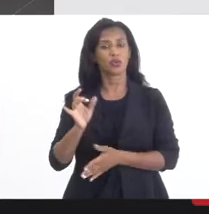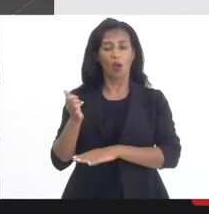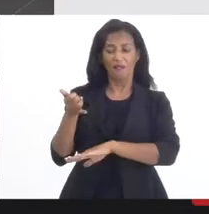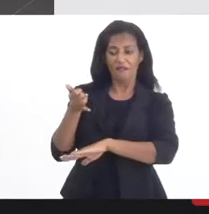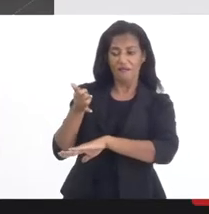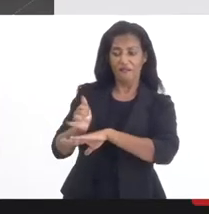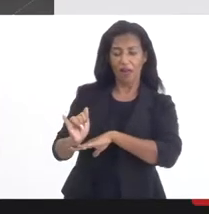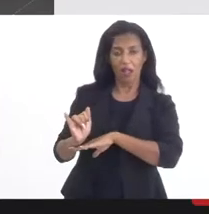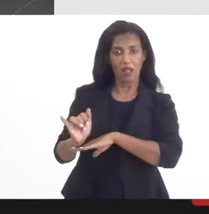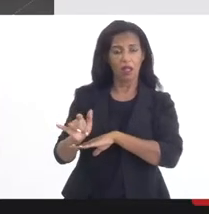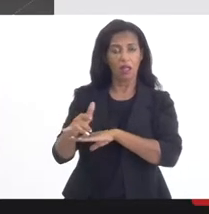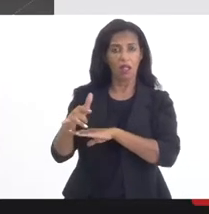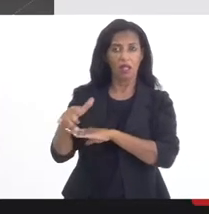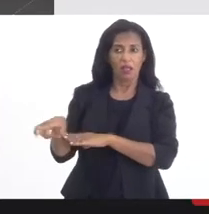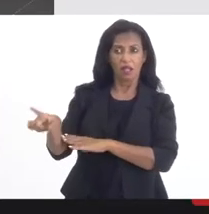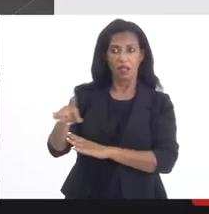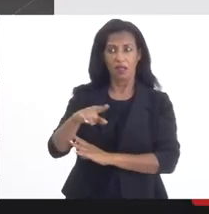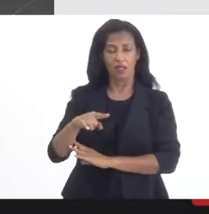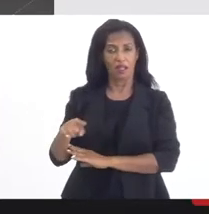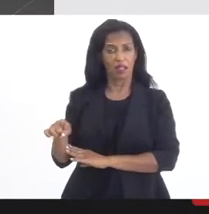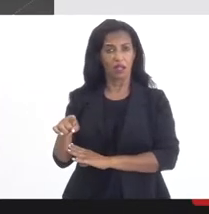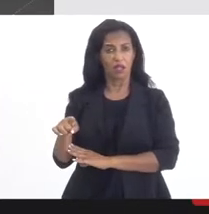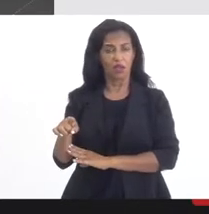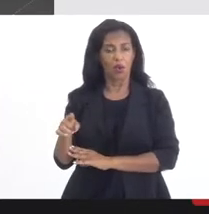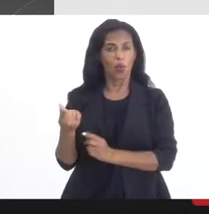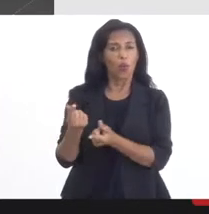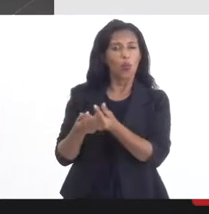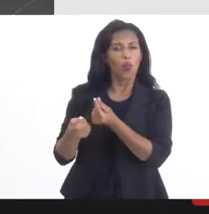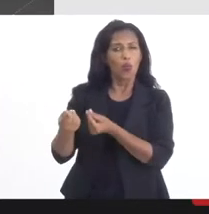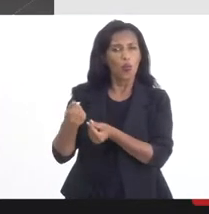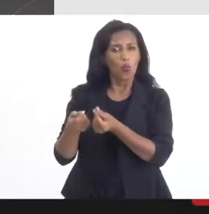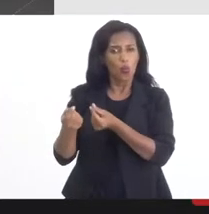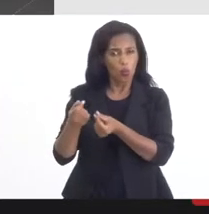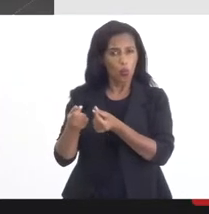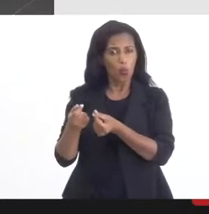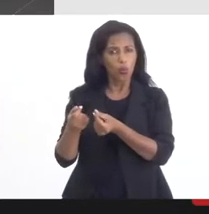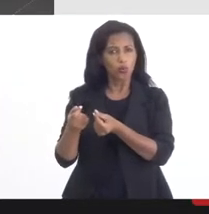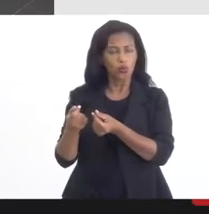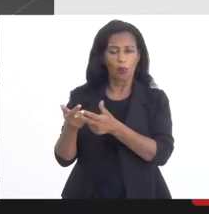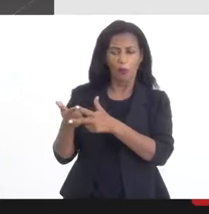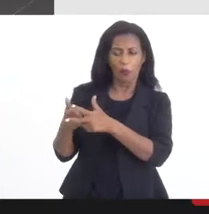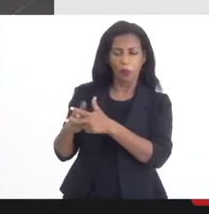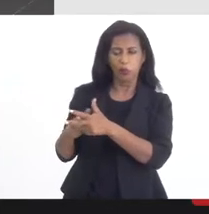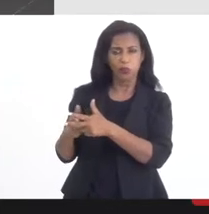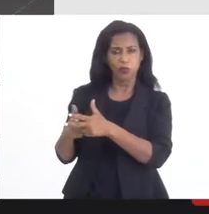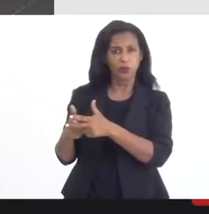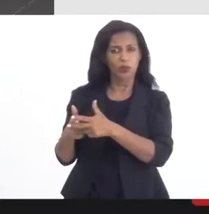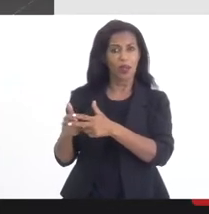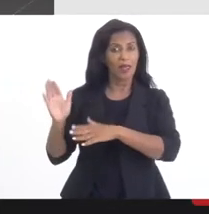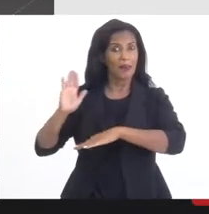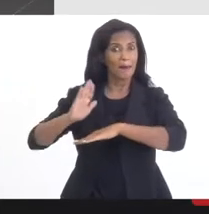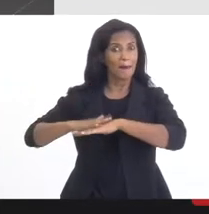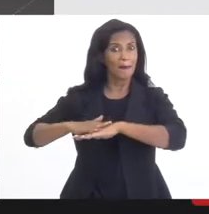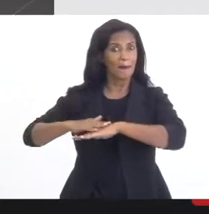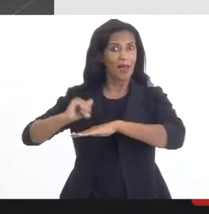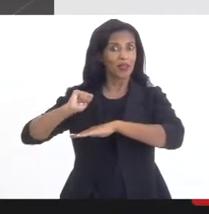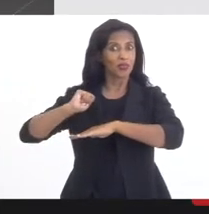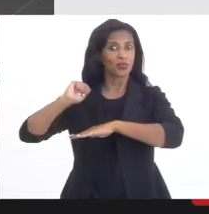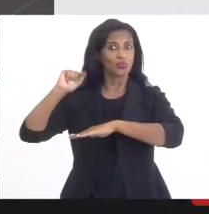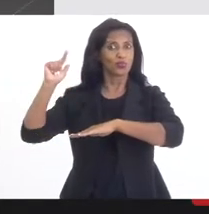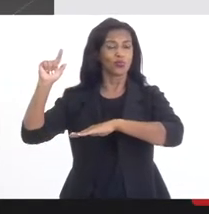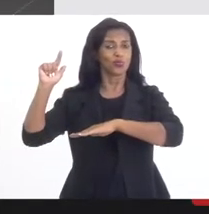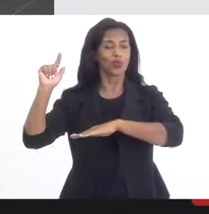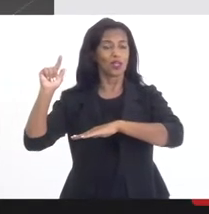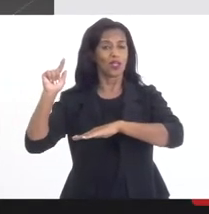geológica identificada pela CEINFRA, o custo para corrigir essa falha geológica é maior que o custo